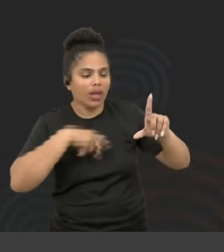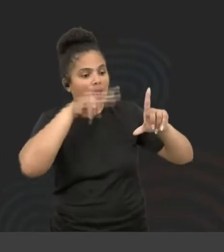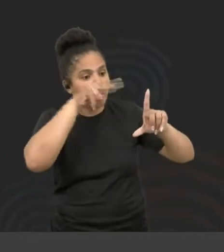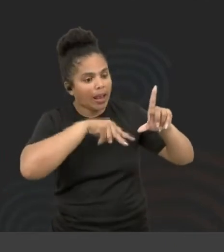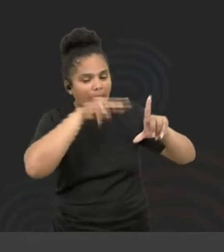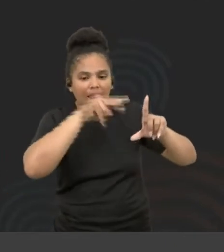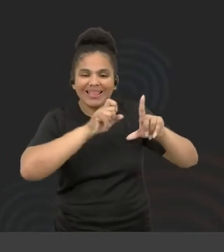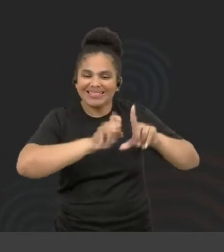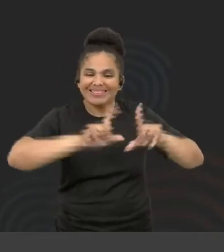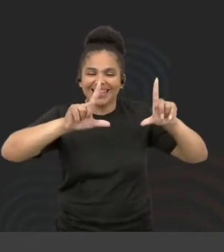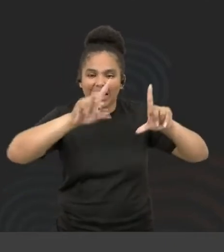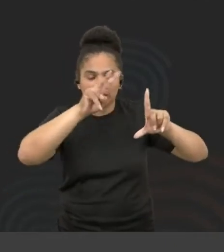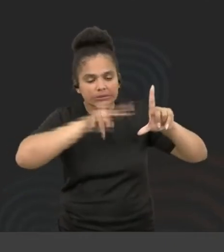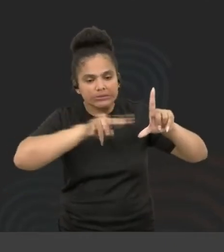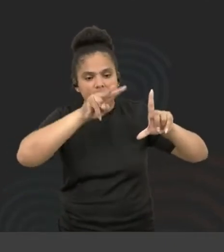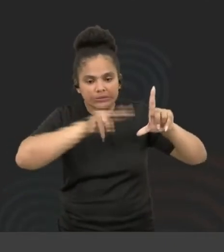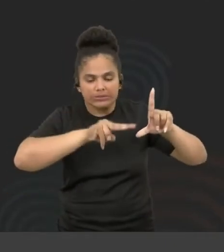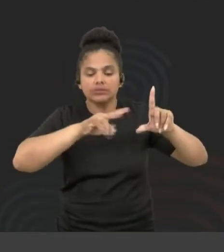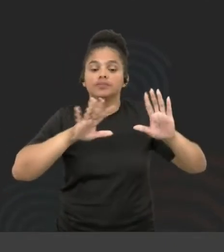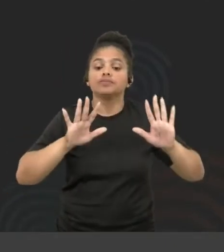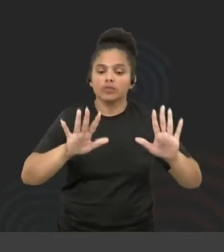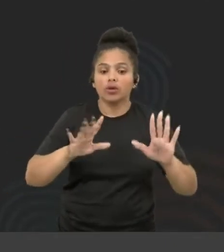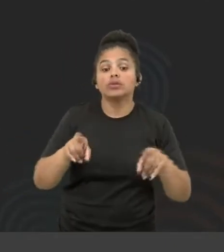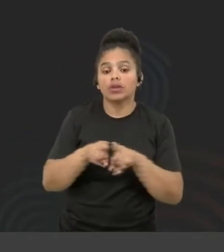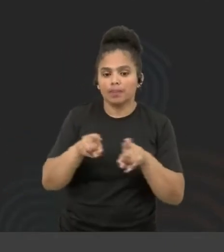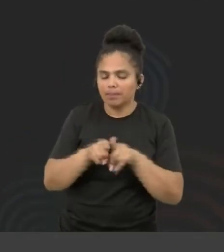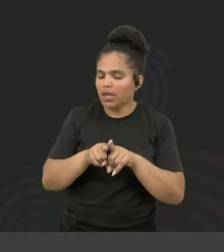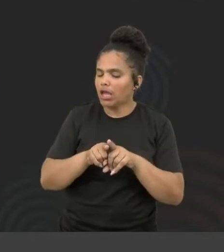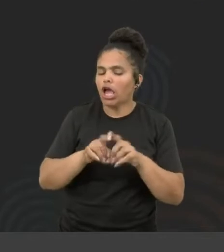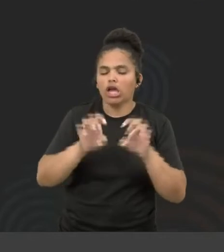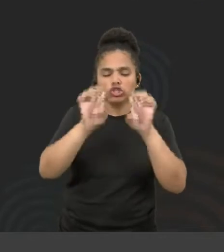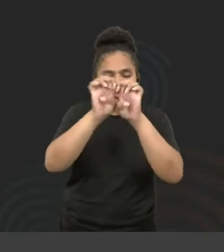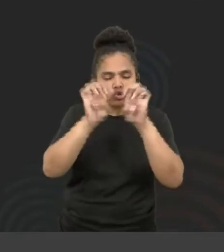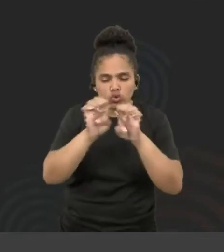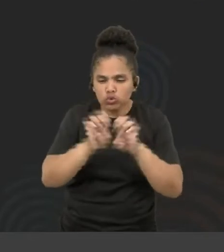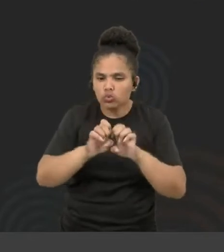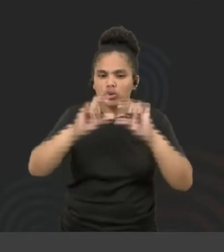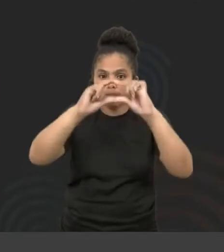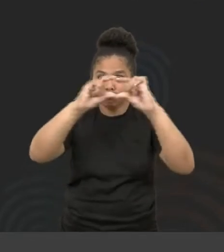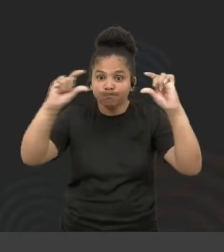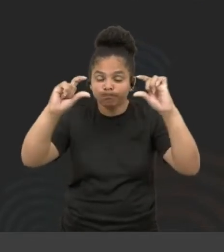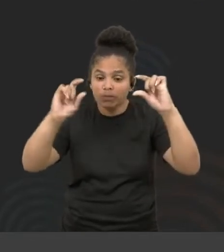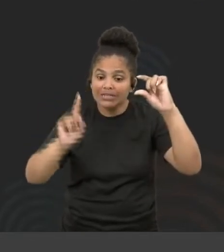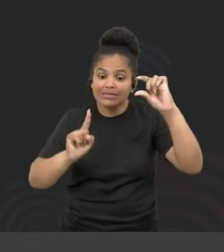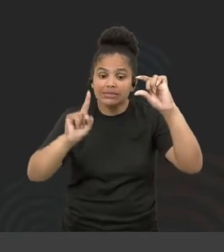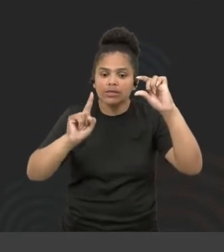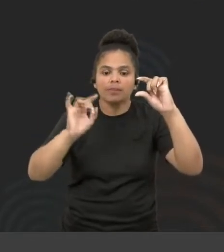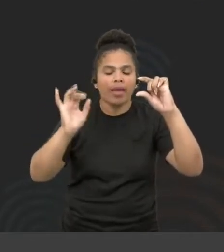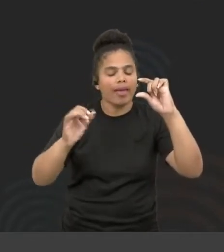aplicação. Estrutura de cabeçalhos também é muito importante, é uma outra forma de navegação